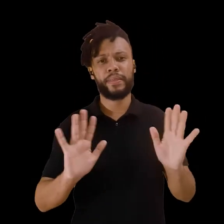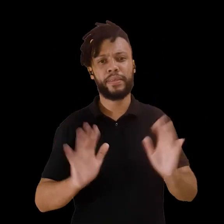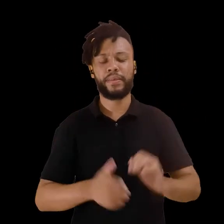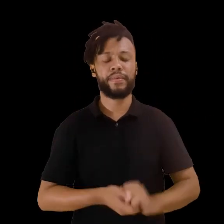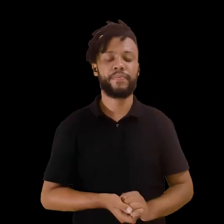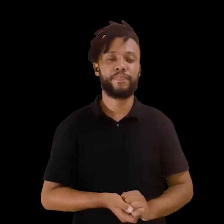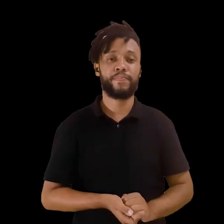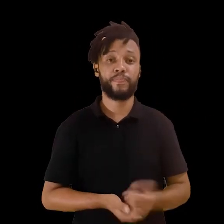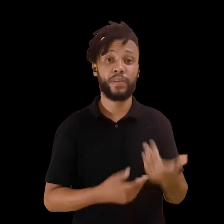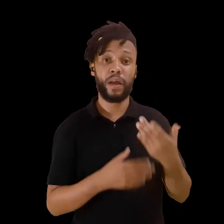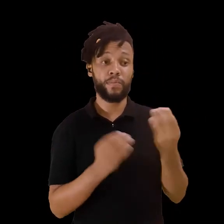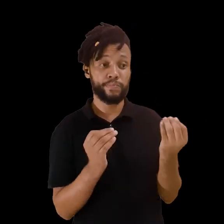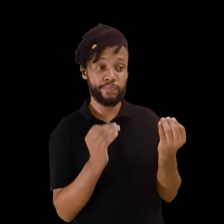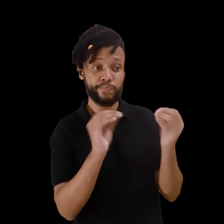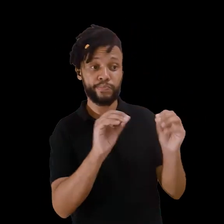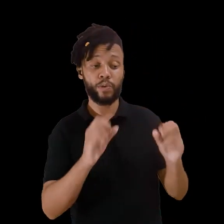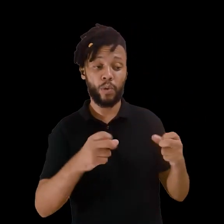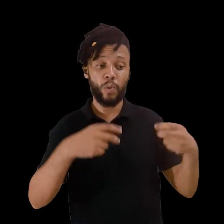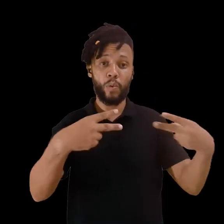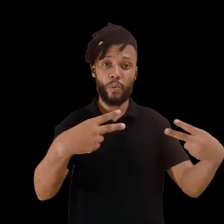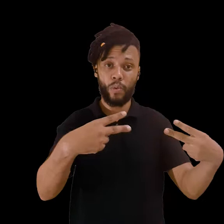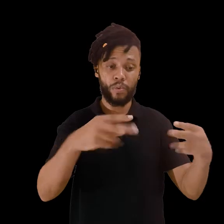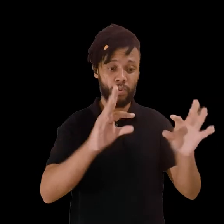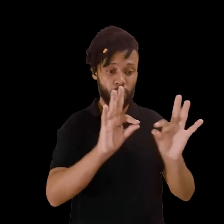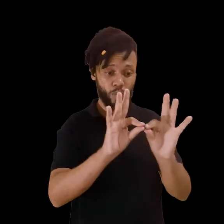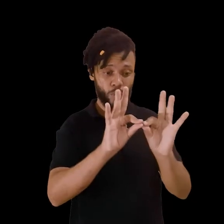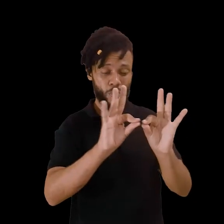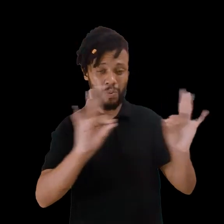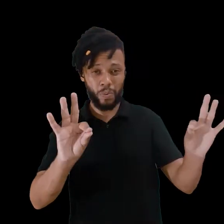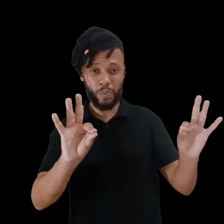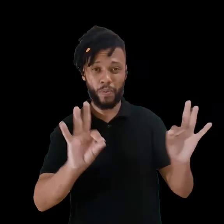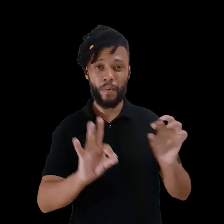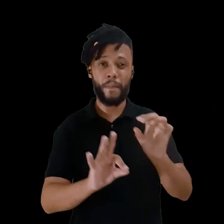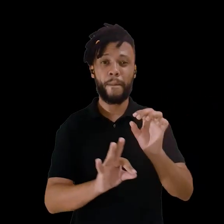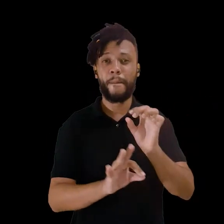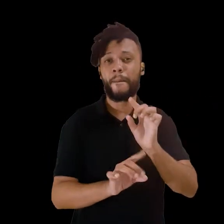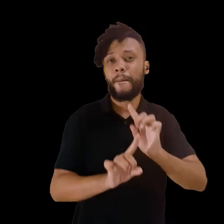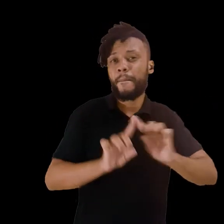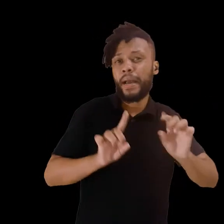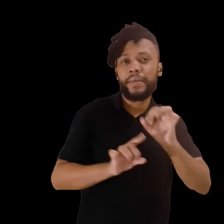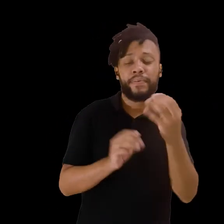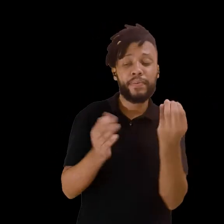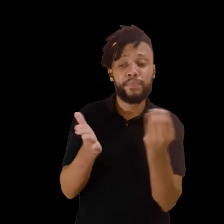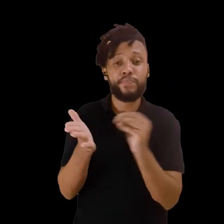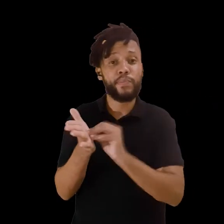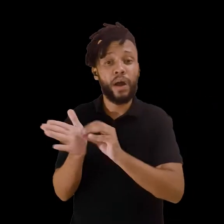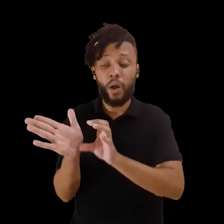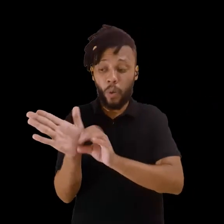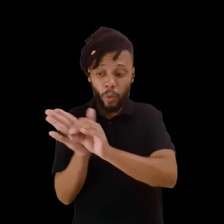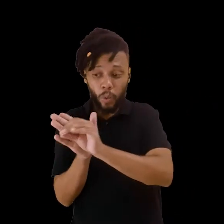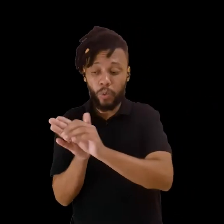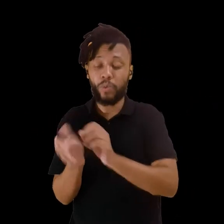Vou colocar aqui o endereço. O endereço parece comprido, mas se você digitar só